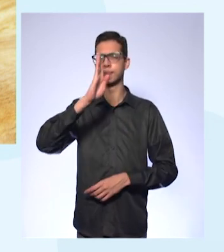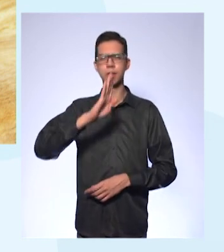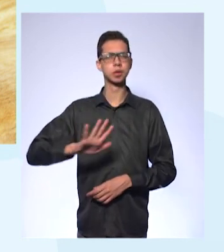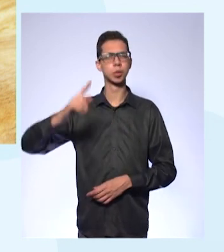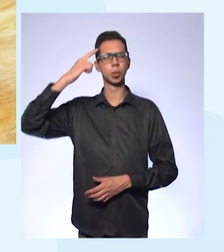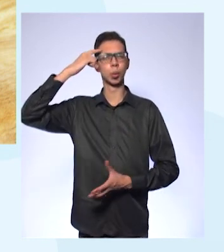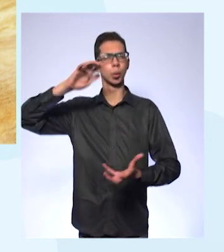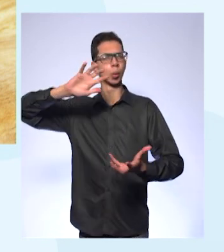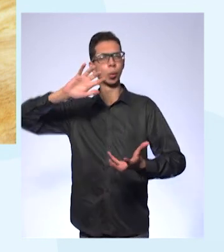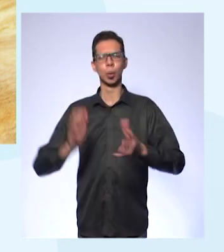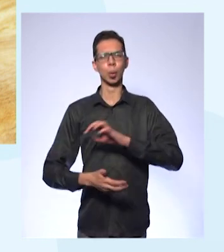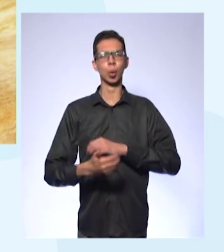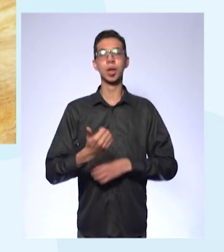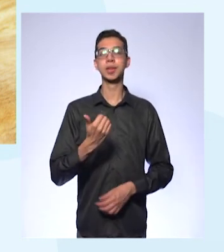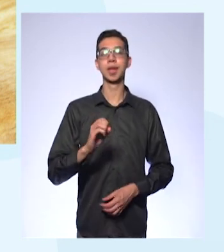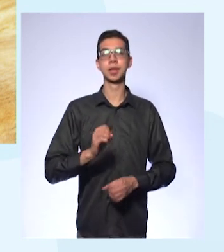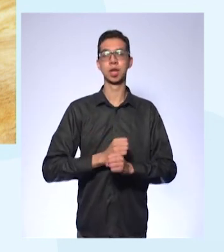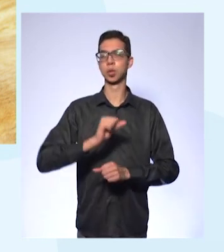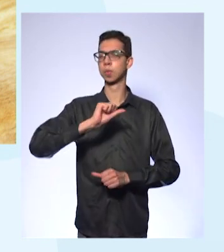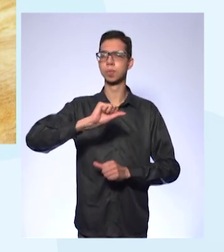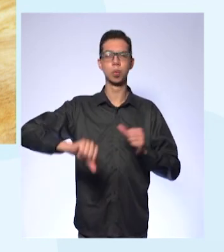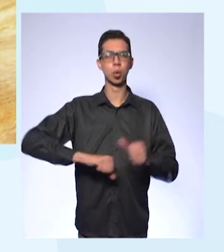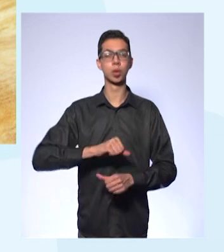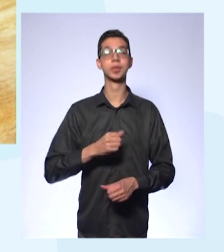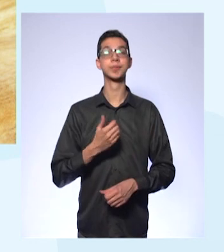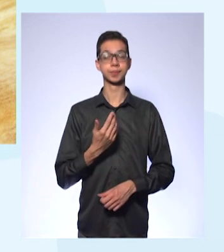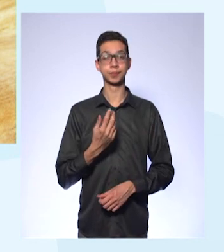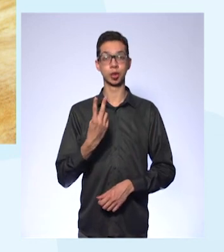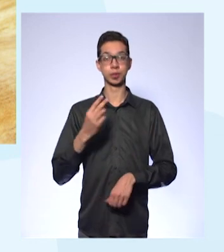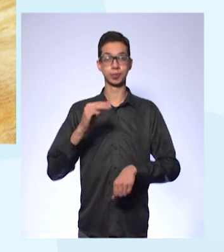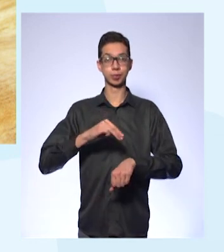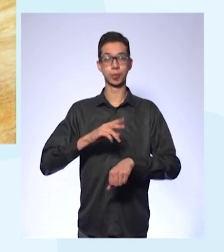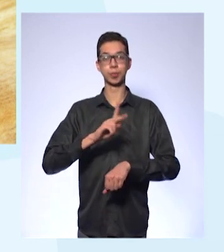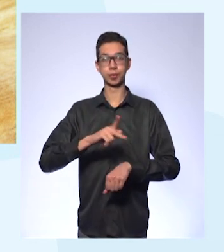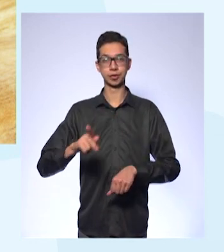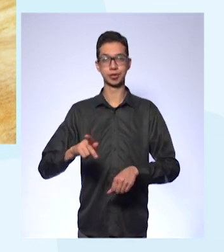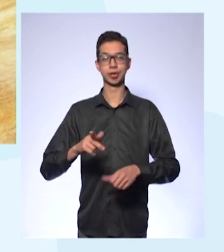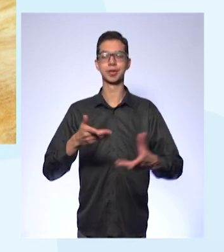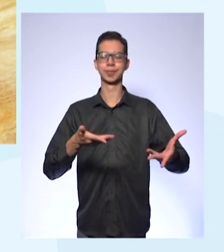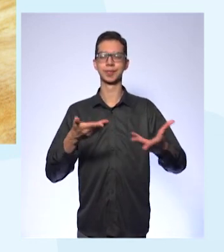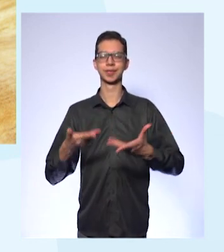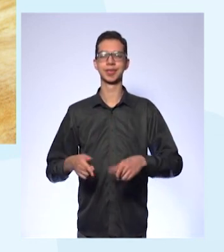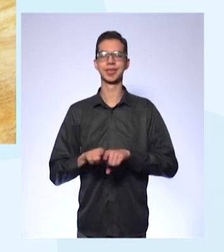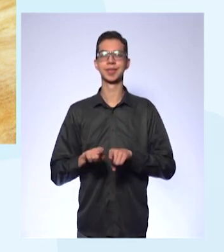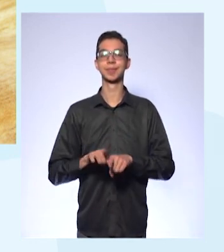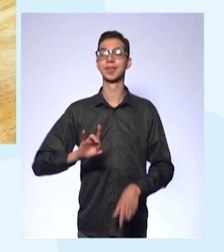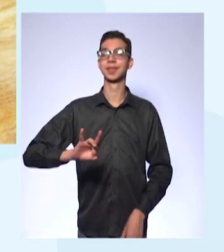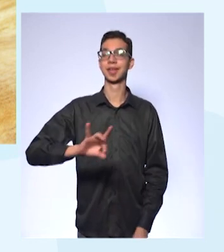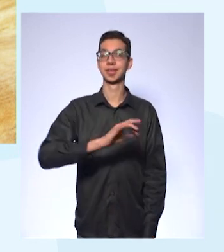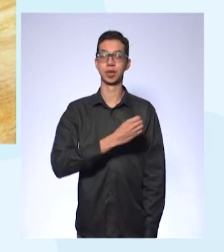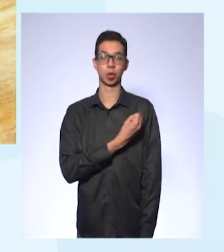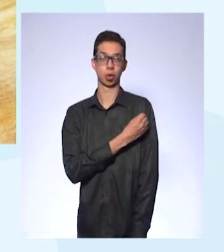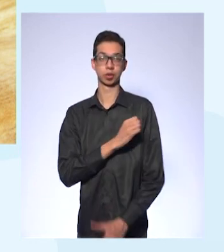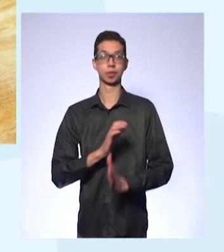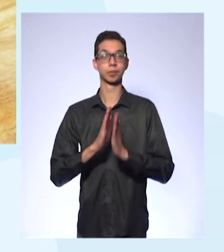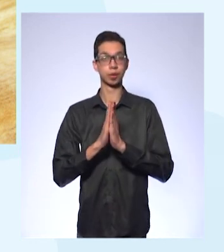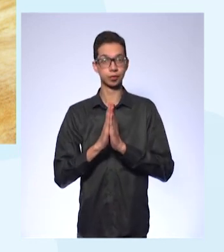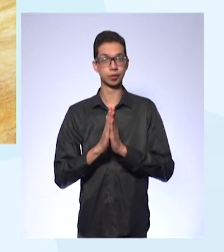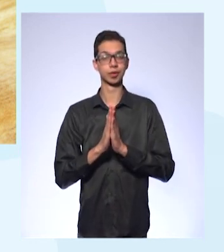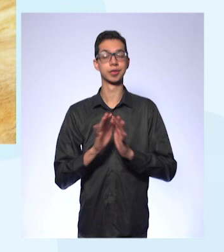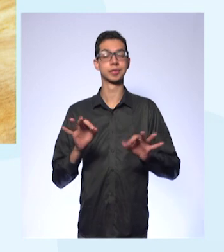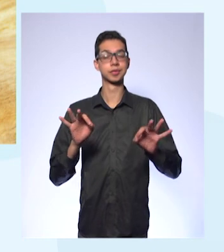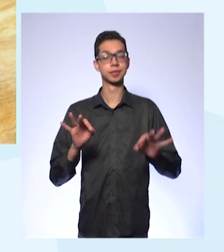Darei 2 minutos. Professores, como sempre, muito bem-vindos. Estudantes do oitavo ano, olha, não nos